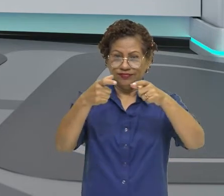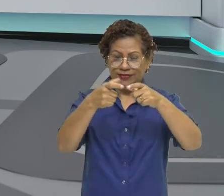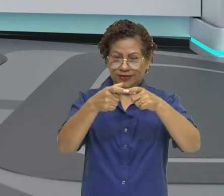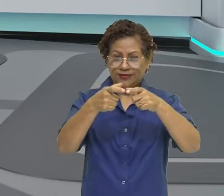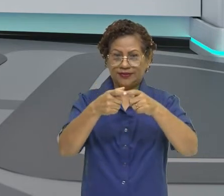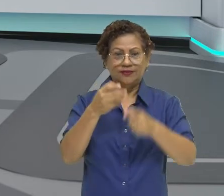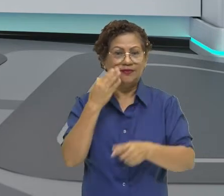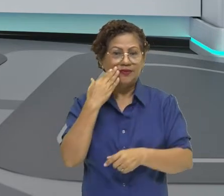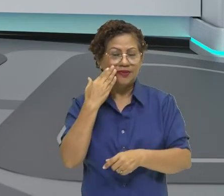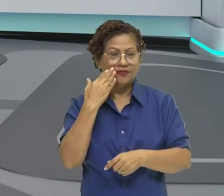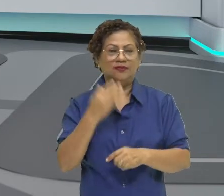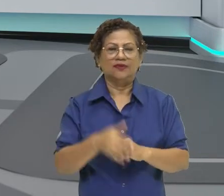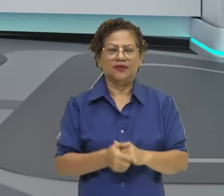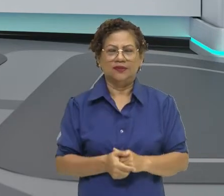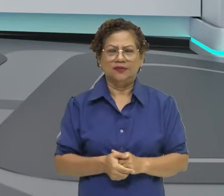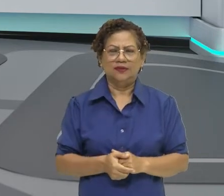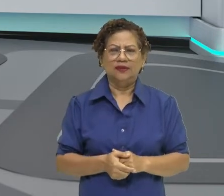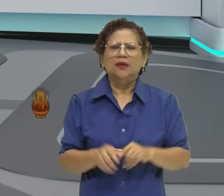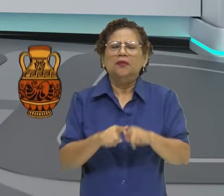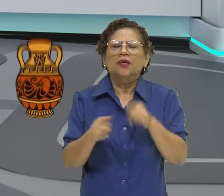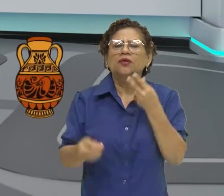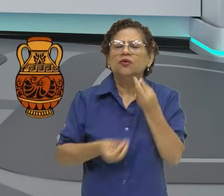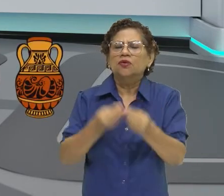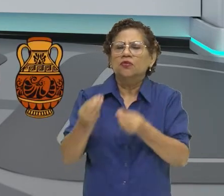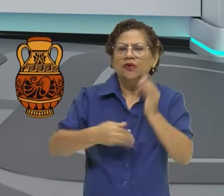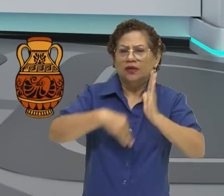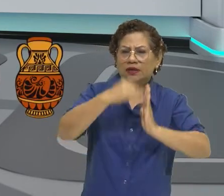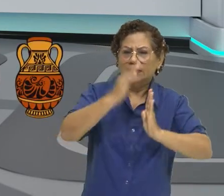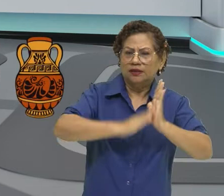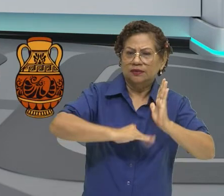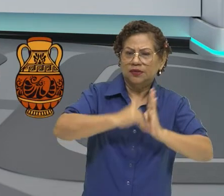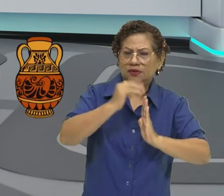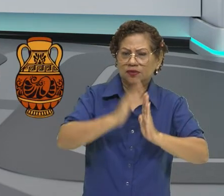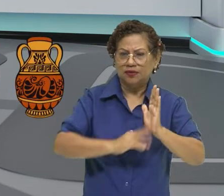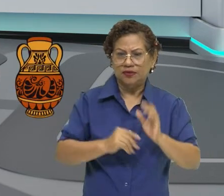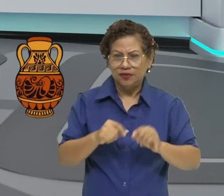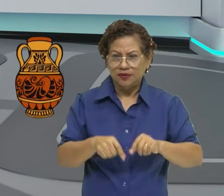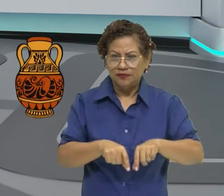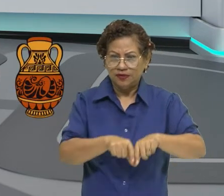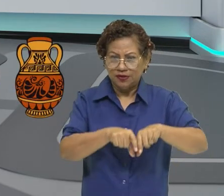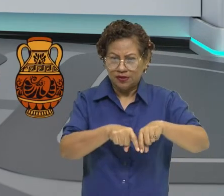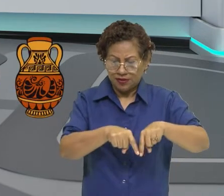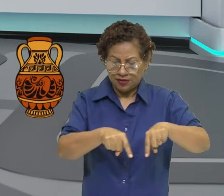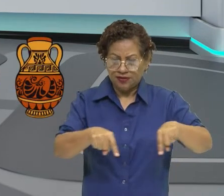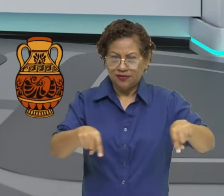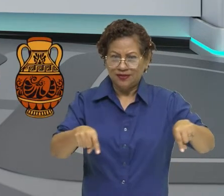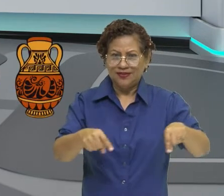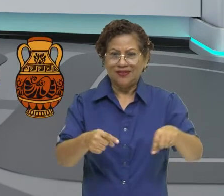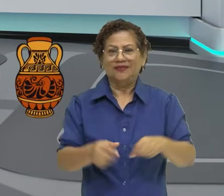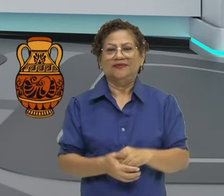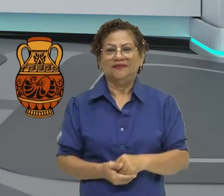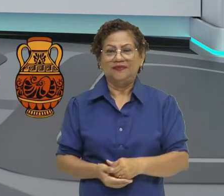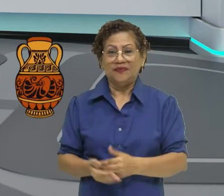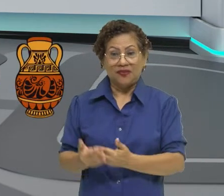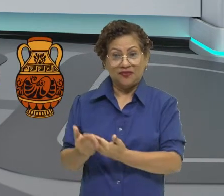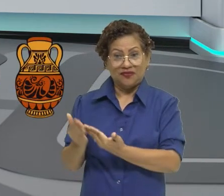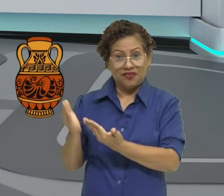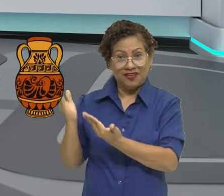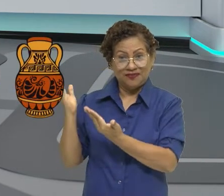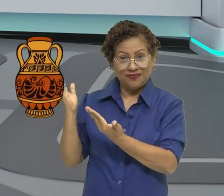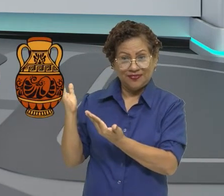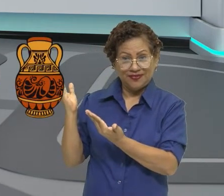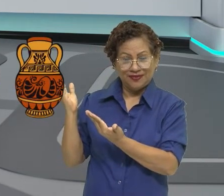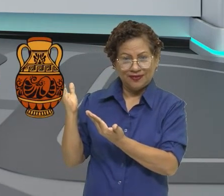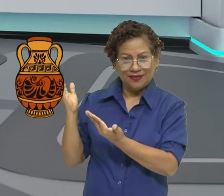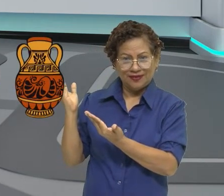sala. E como é que era essa pintura? Olha aí, a gente tem um monte de vasinho grego, não vou nem mexer muito com a professora Gabriela, é um